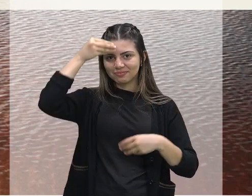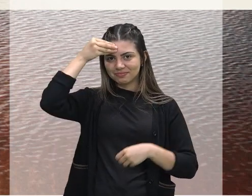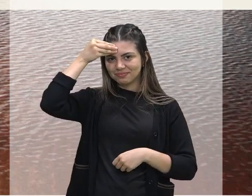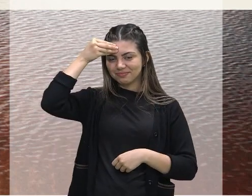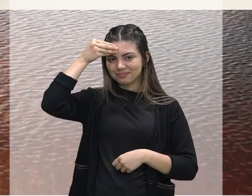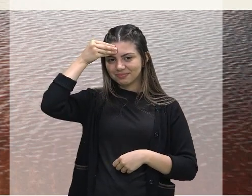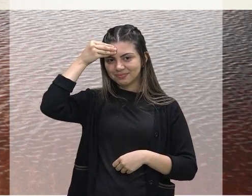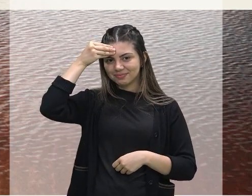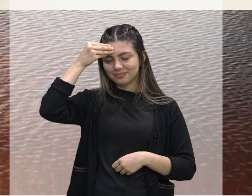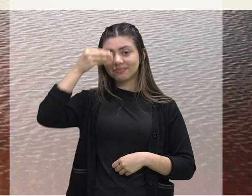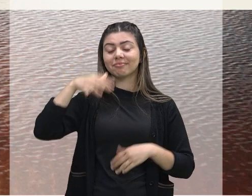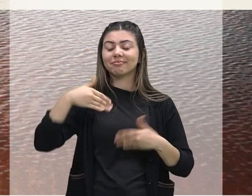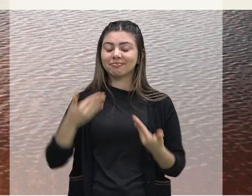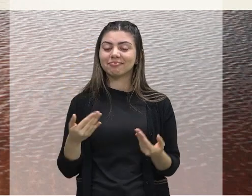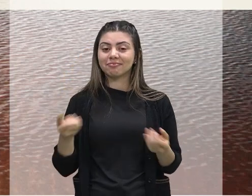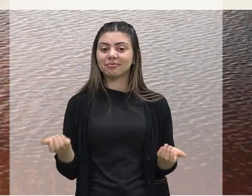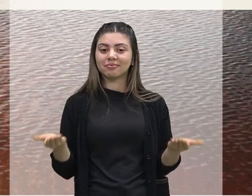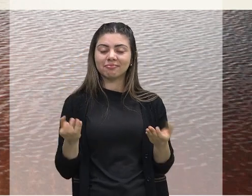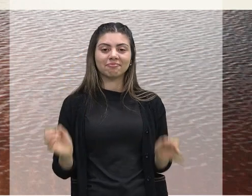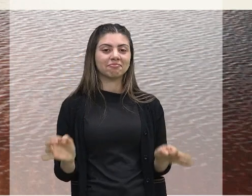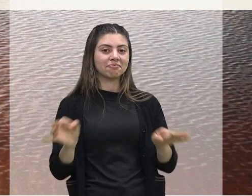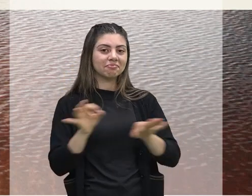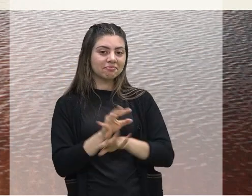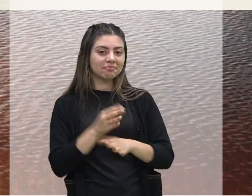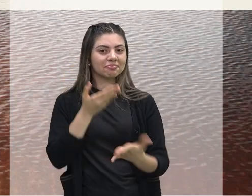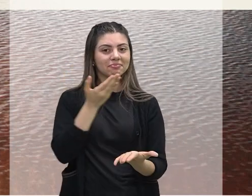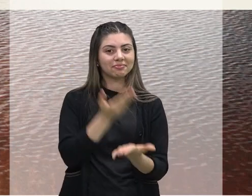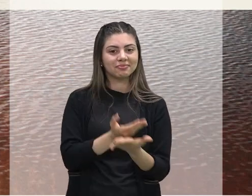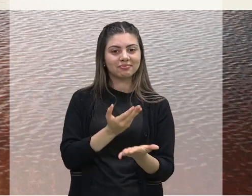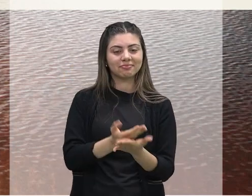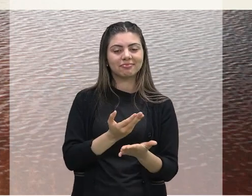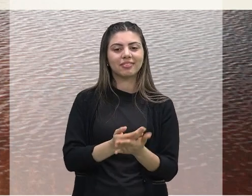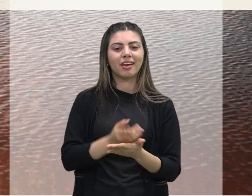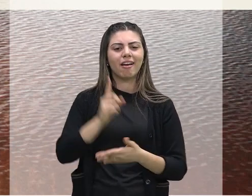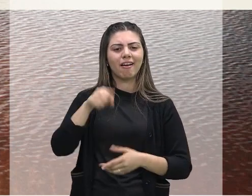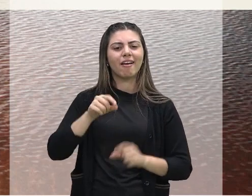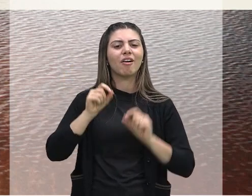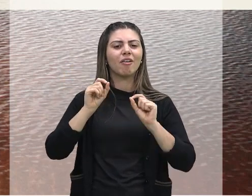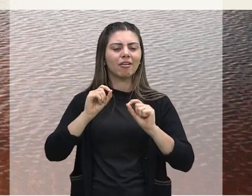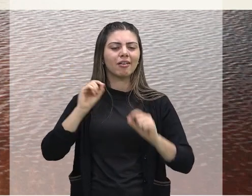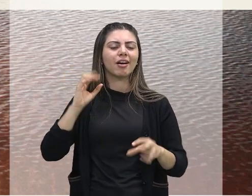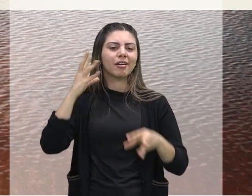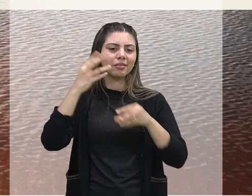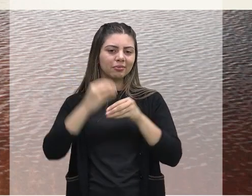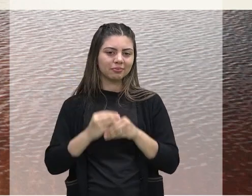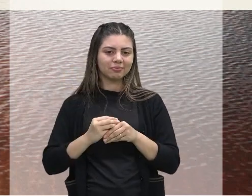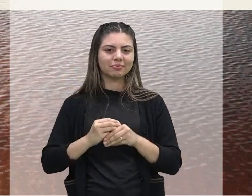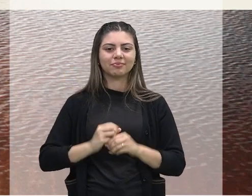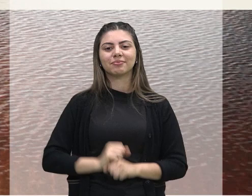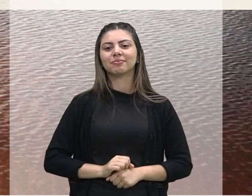Beleza? Então, tranquilo, aqui a gente finaliza, né, essa parte aqui da nossa aula